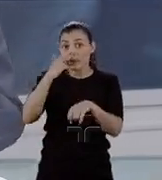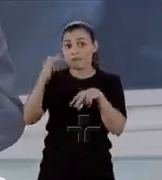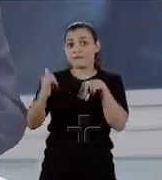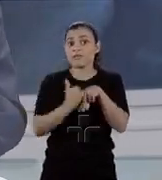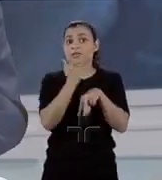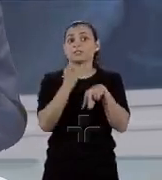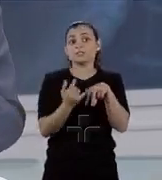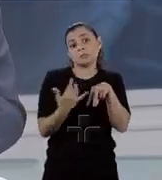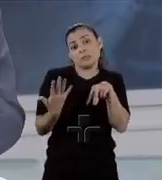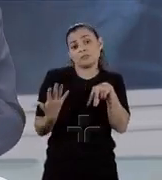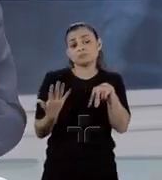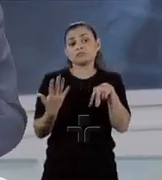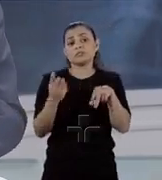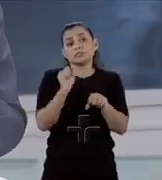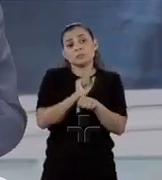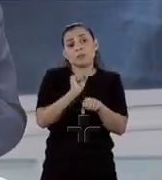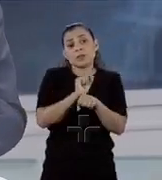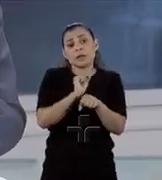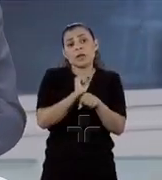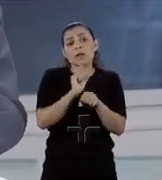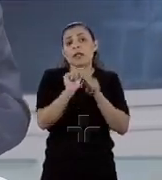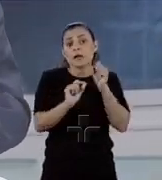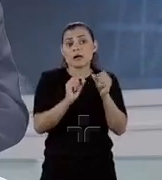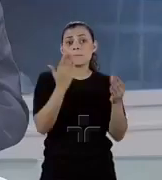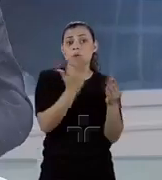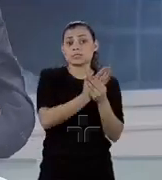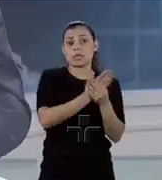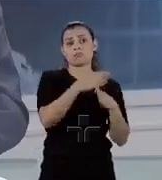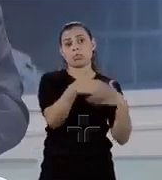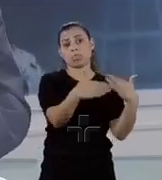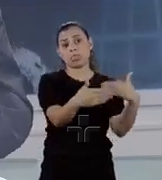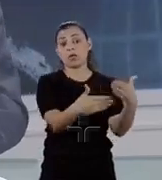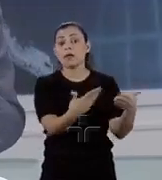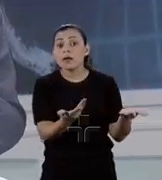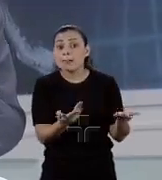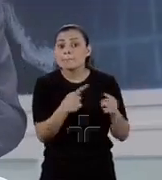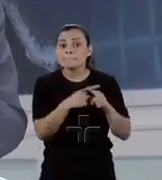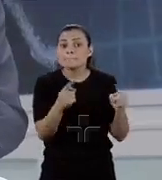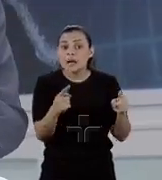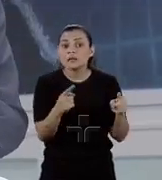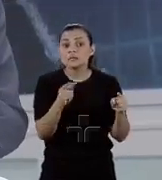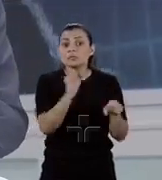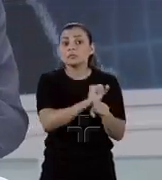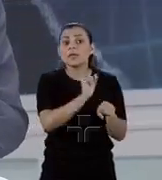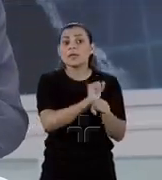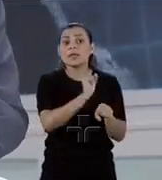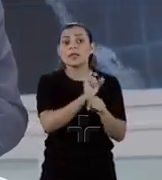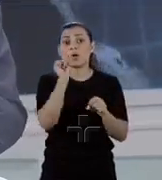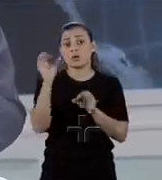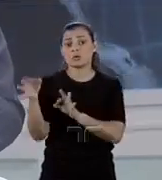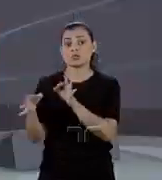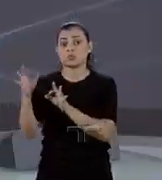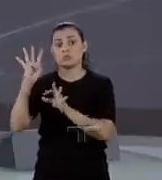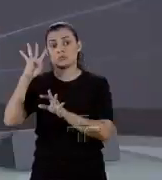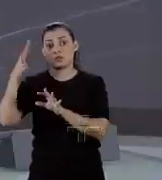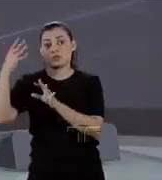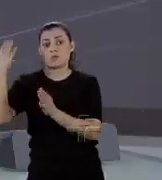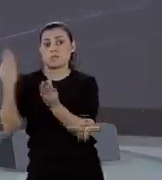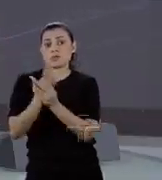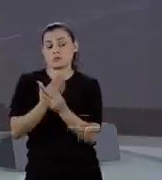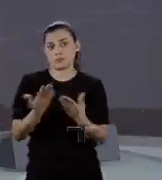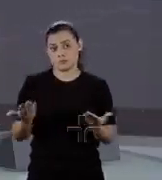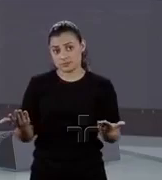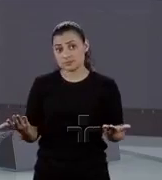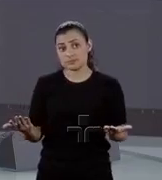exemplo, essa vítima vai ser mantida numa situação dramática, enquanto aguarda uma decisão por parte do tribunal. E o quanto,